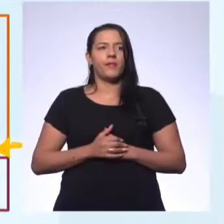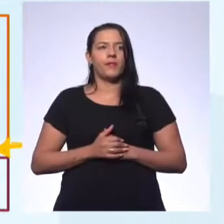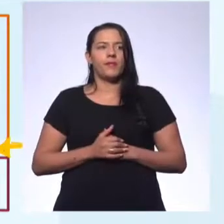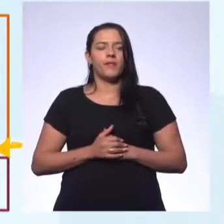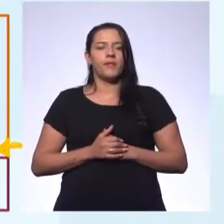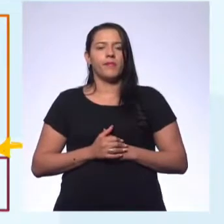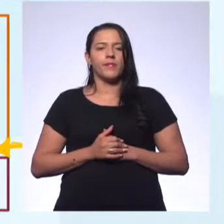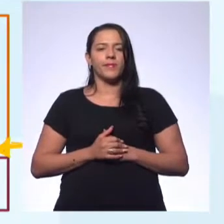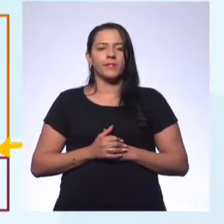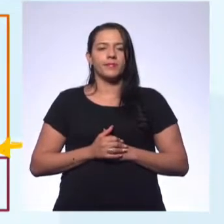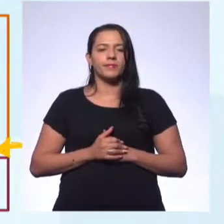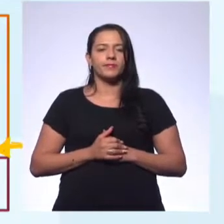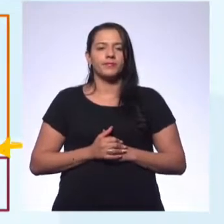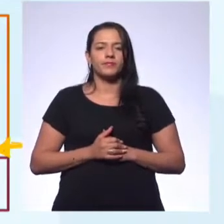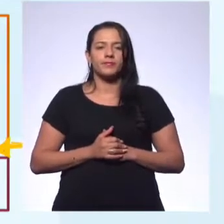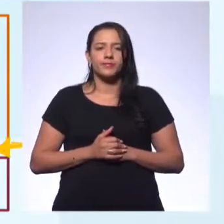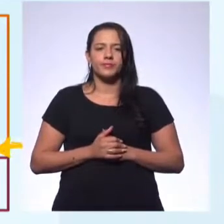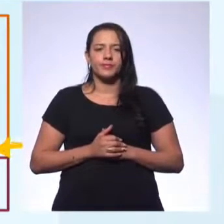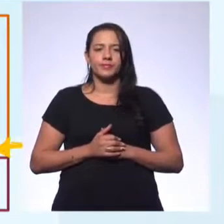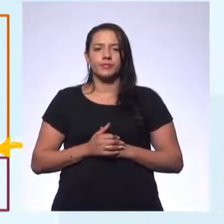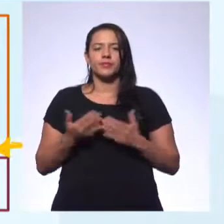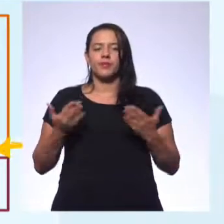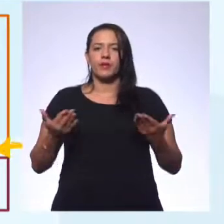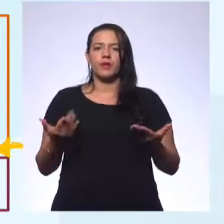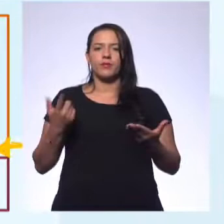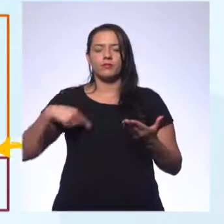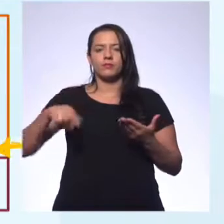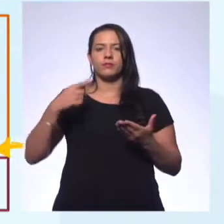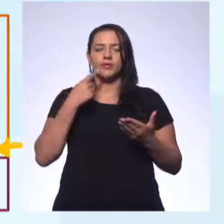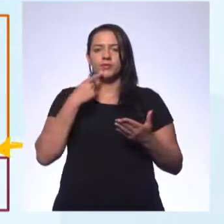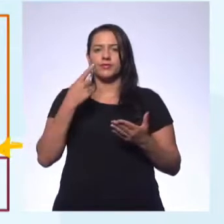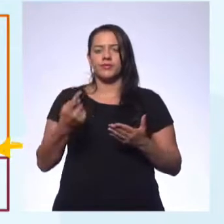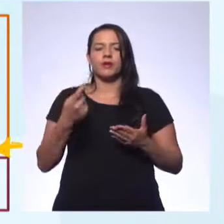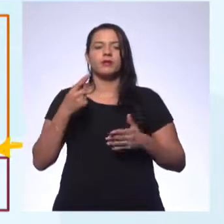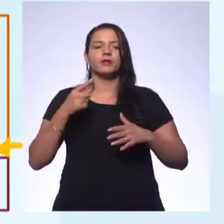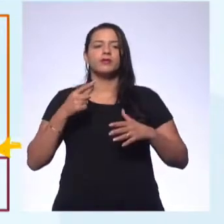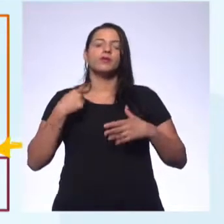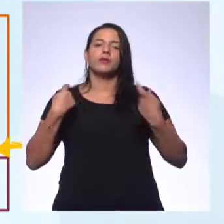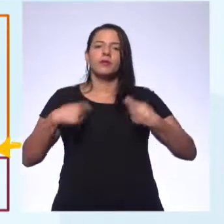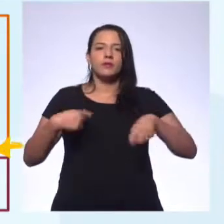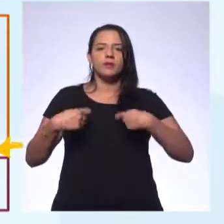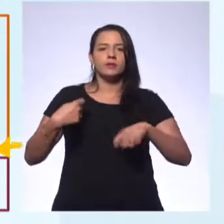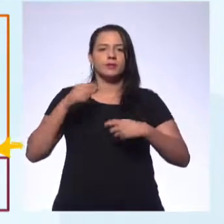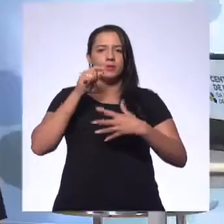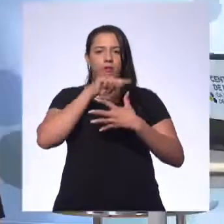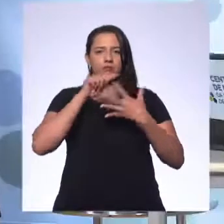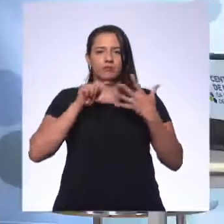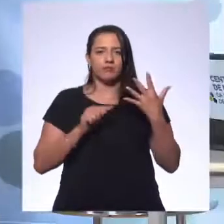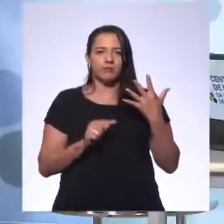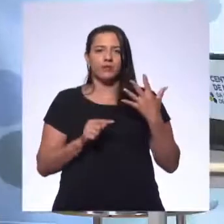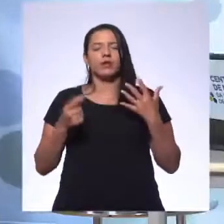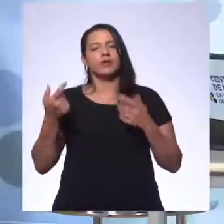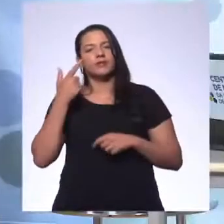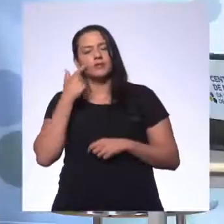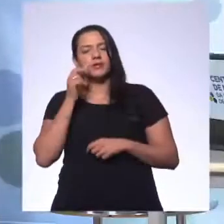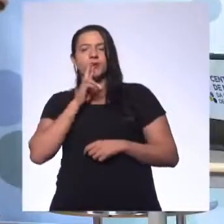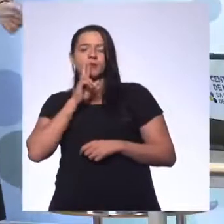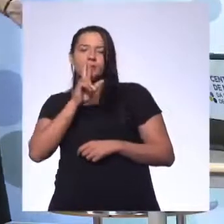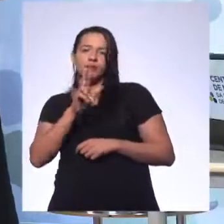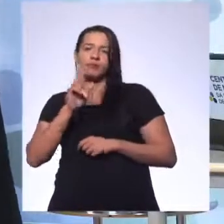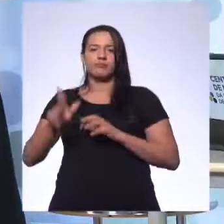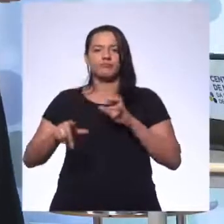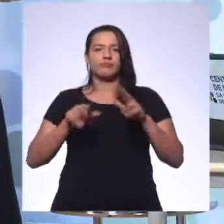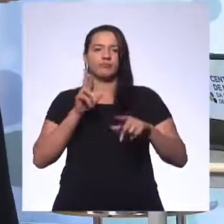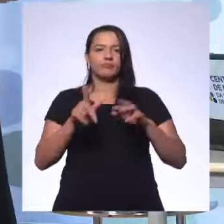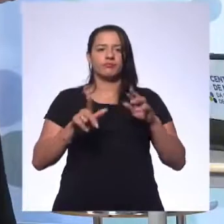devia. Então, quando a gente fala, né, nessa questão desses critérios, percebam que a gente teve respostas diferentes que, de